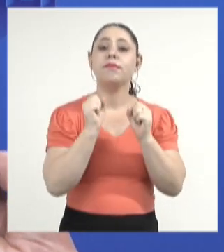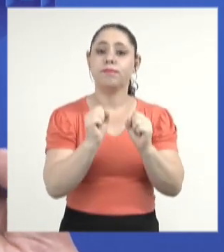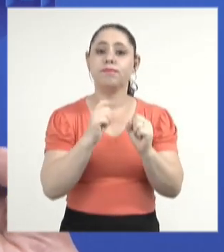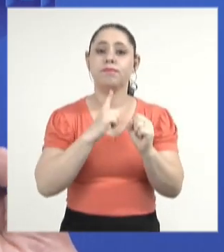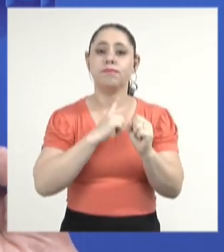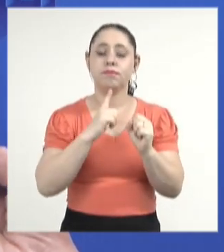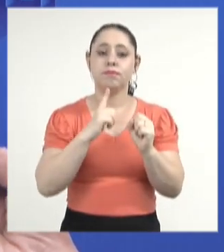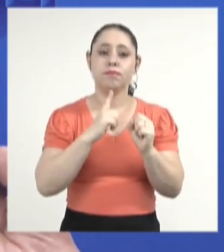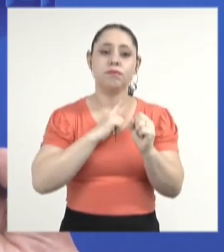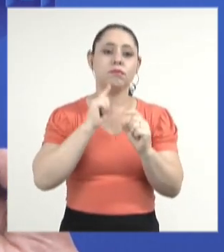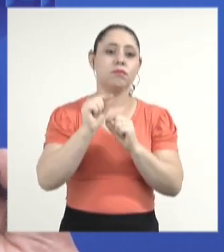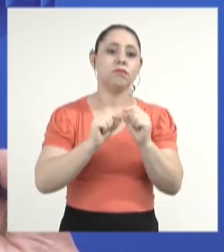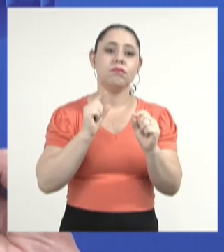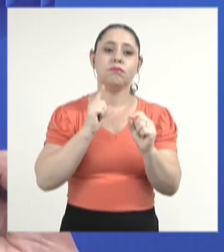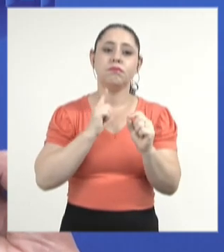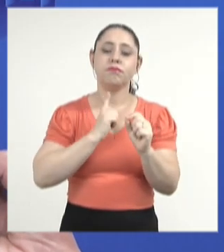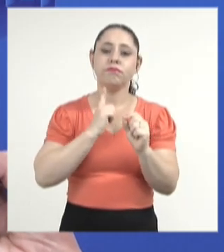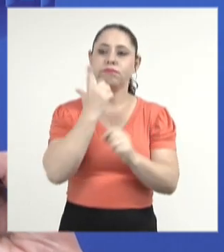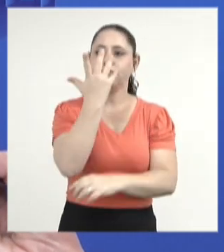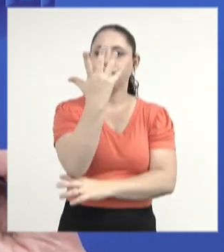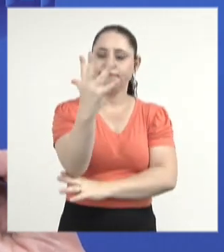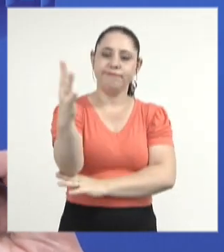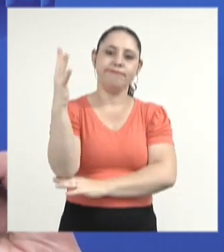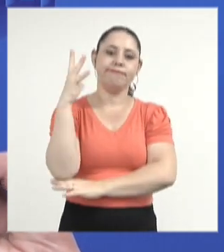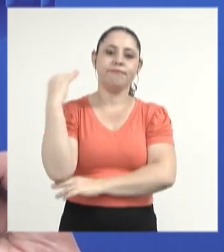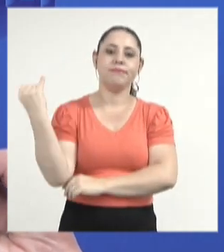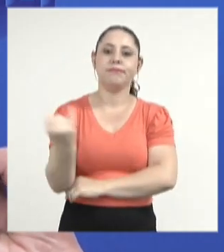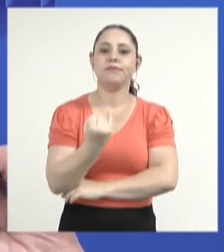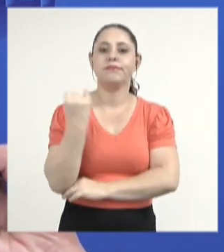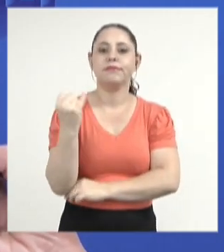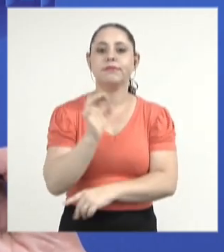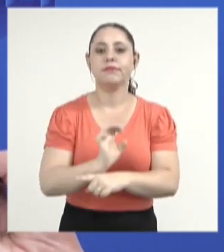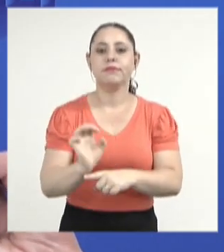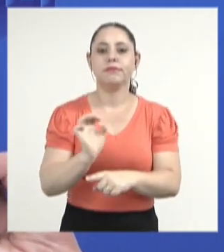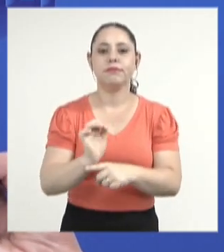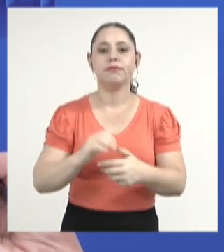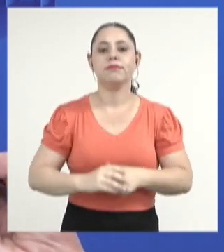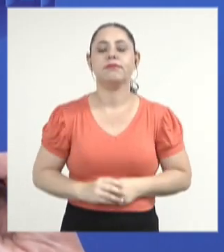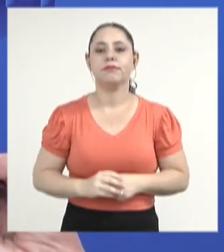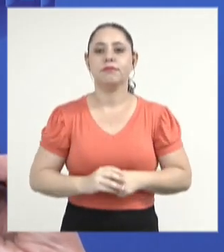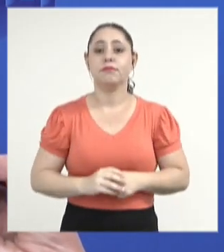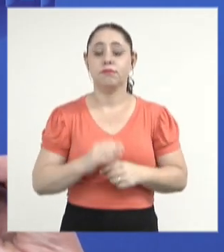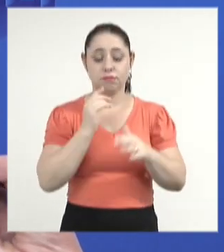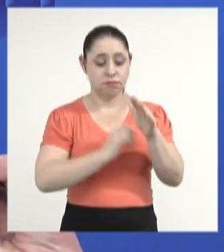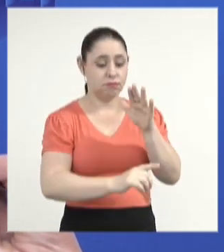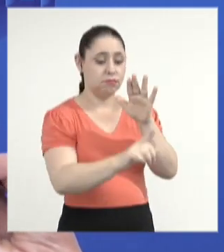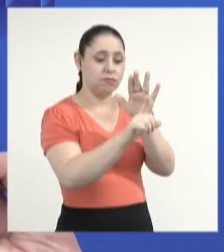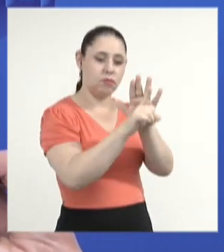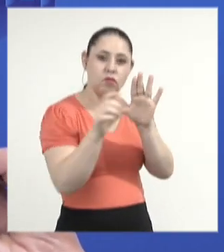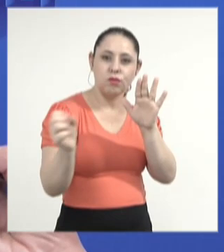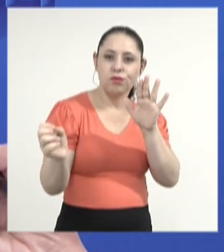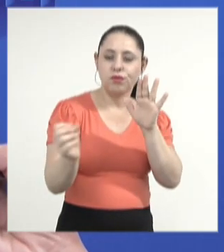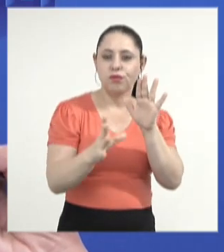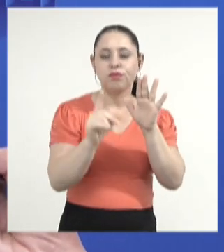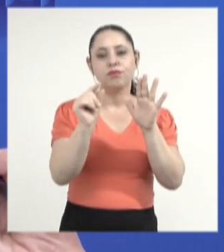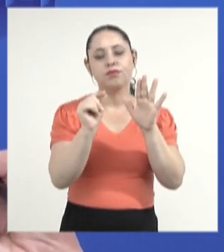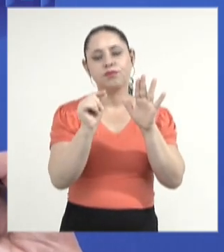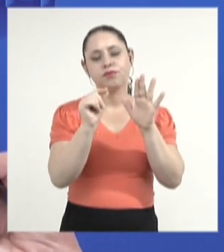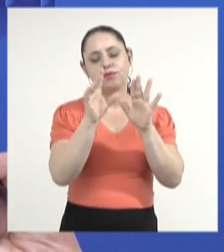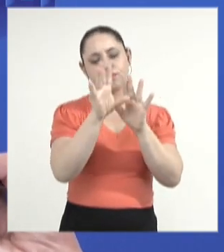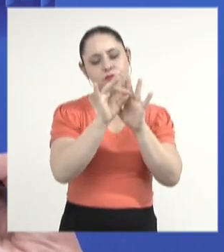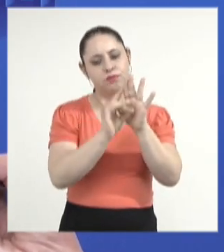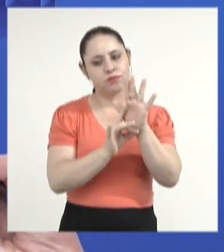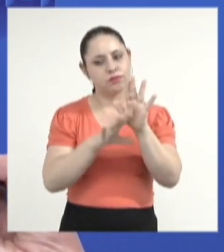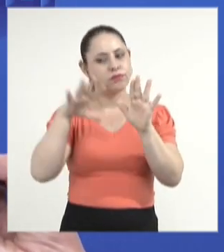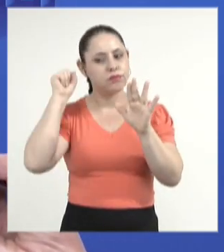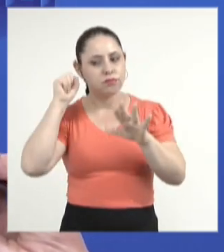ter esse ativo ambiental importante do nosso estado. É uma lei moderna, onde foi